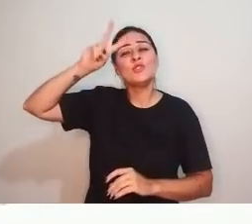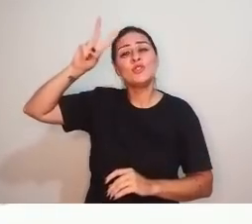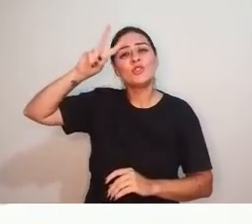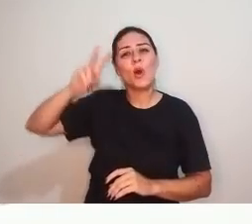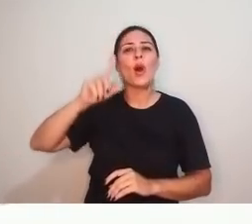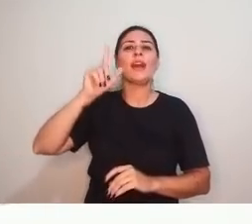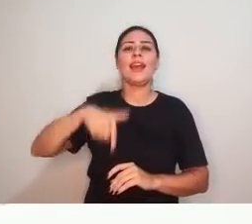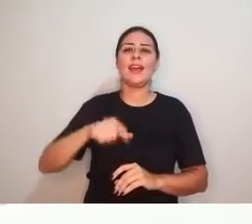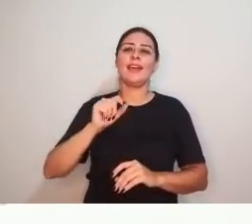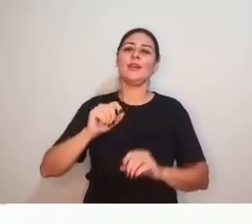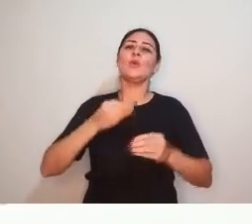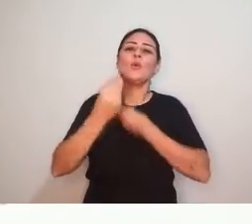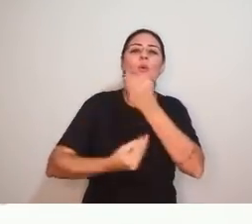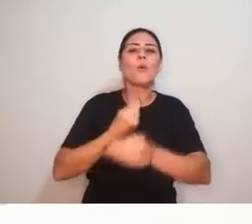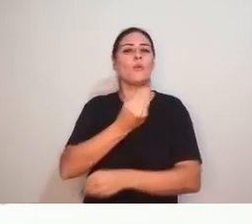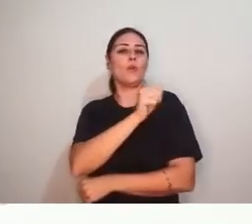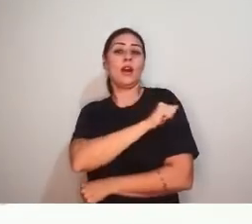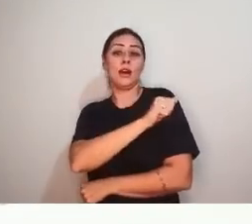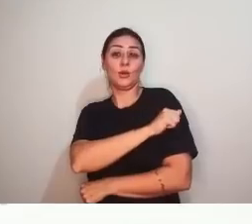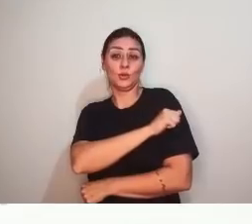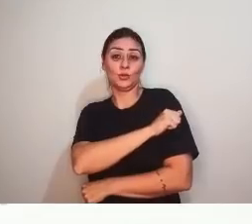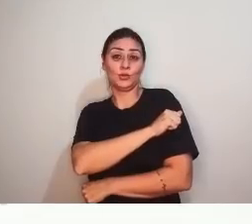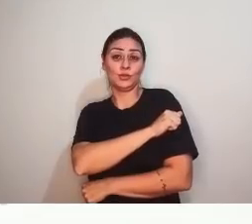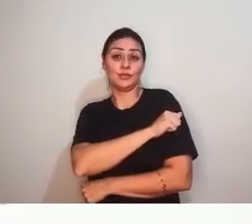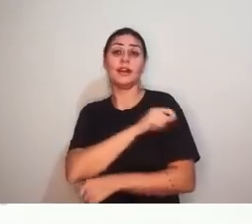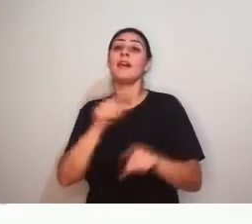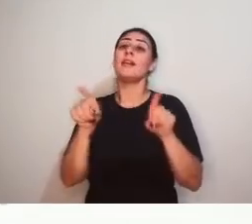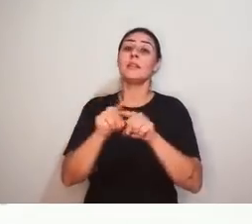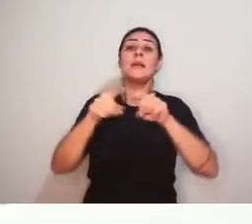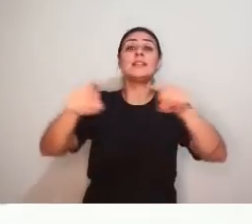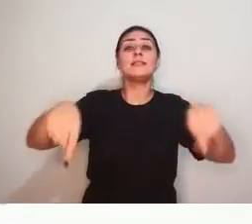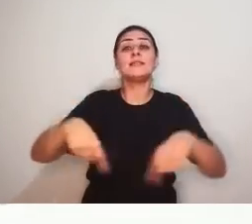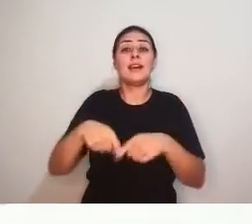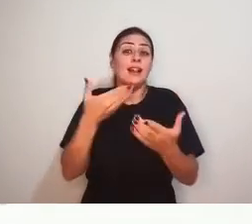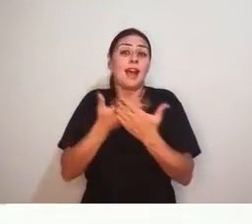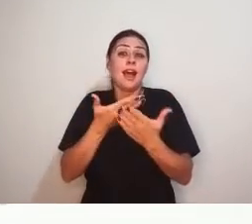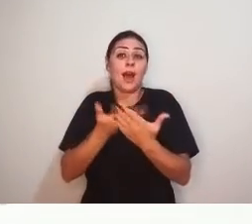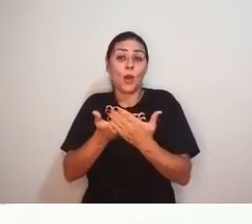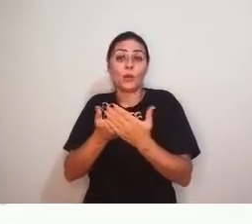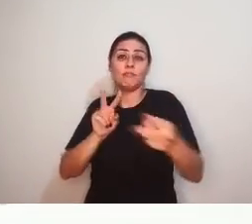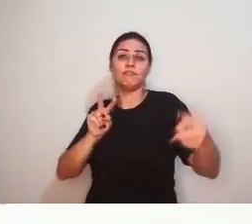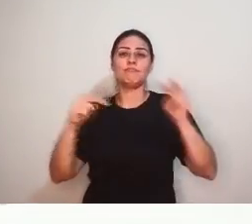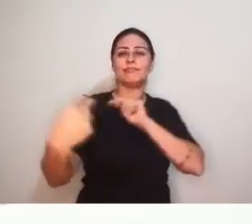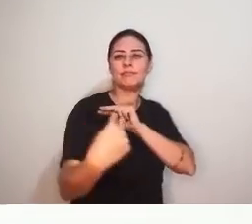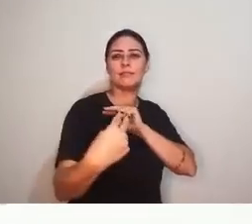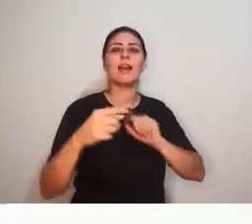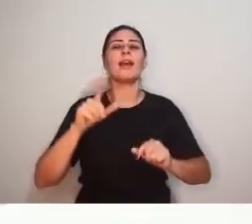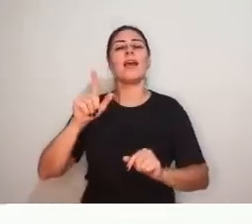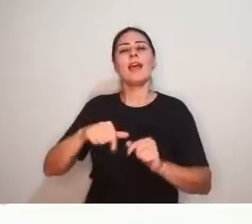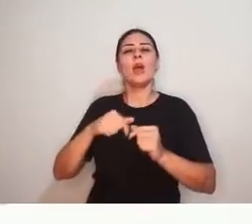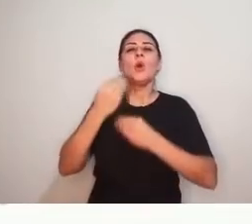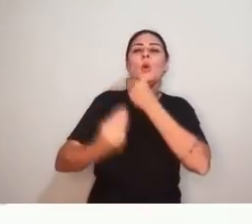É o principal componente que a gente usa para fazer o engajamento dos estudantes. E a segunda é a sala de aula invertida, que é a Flipped Classroom, que é